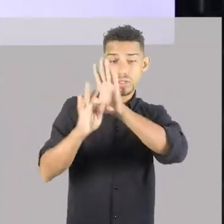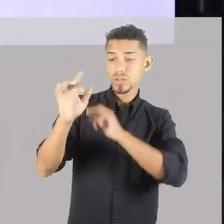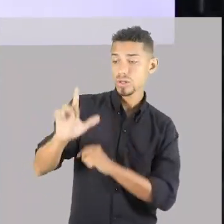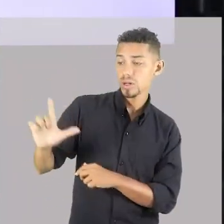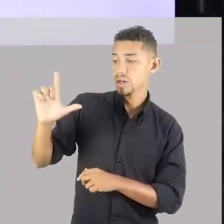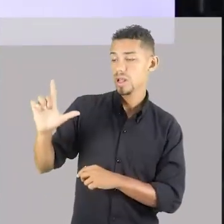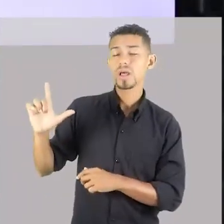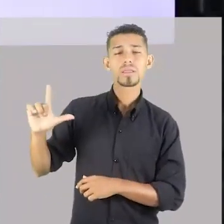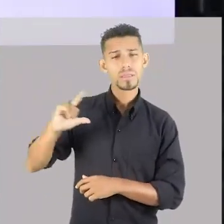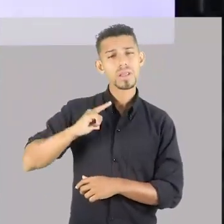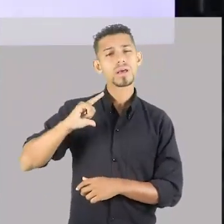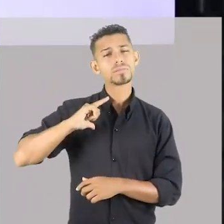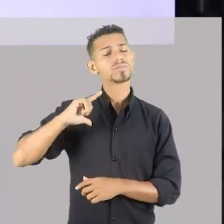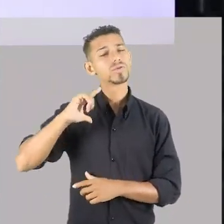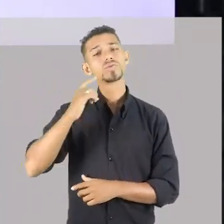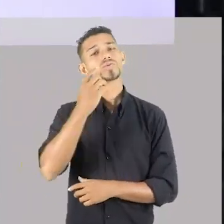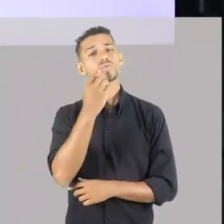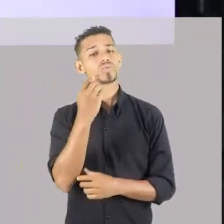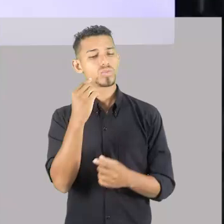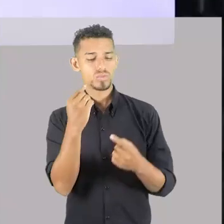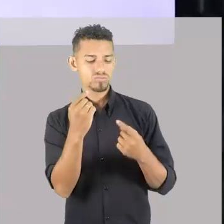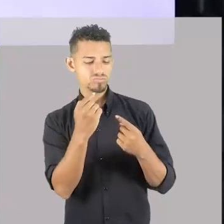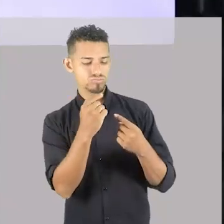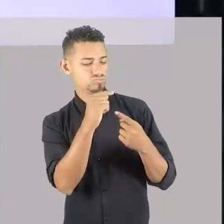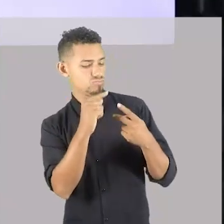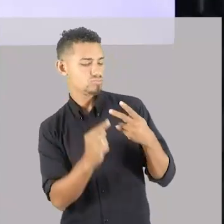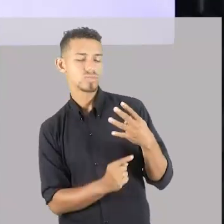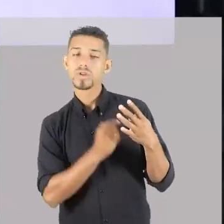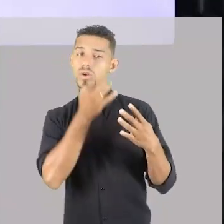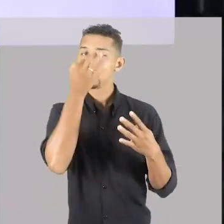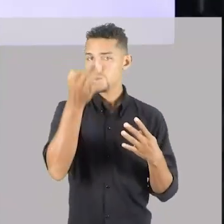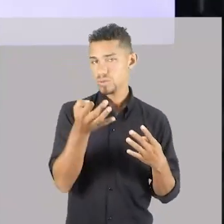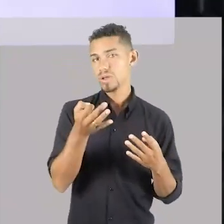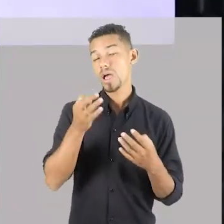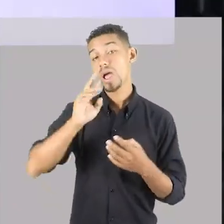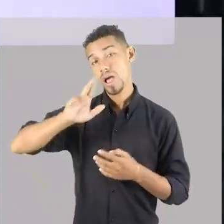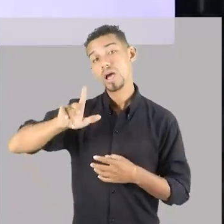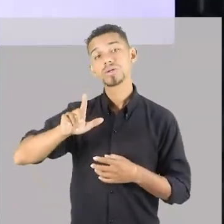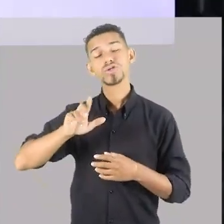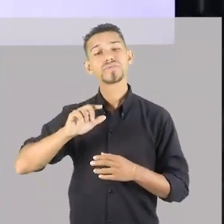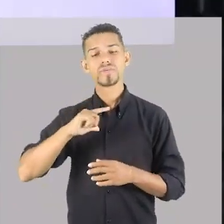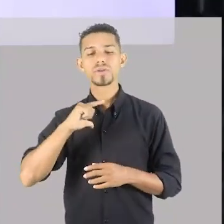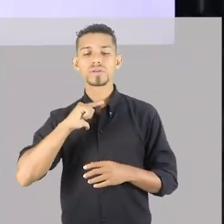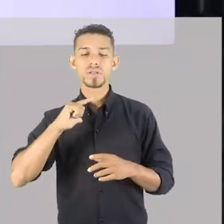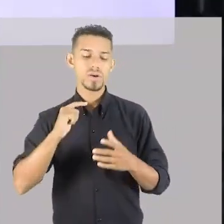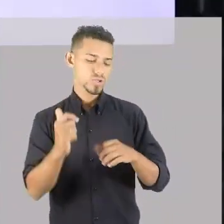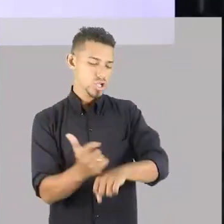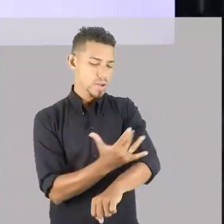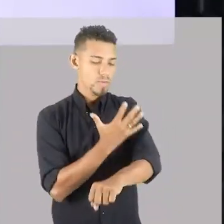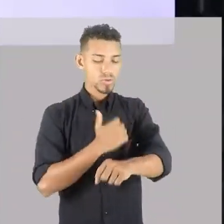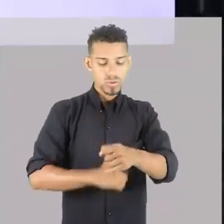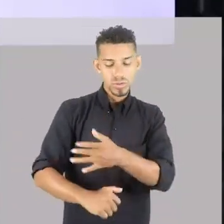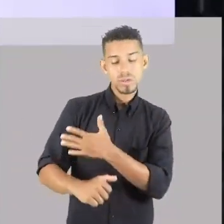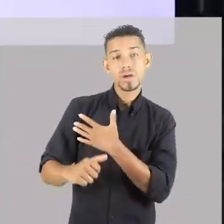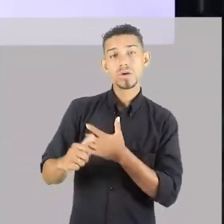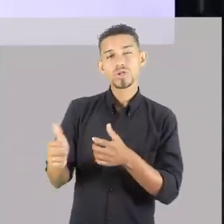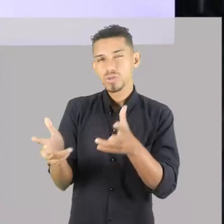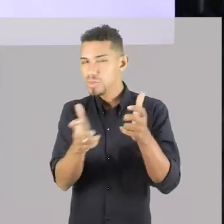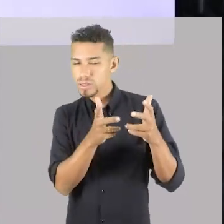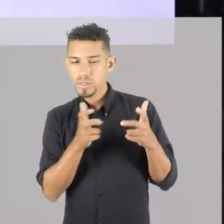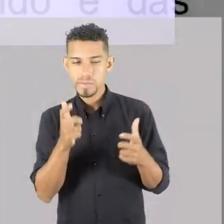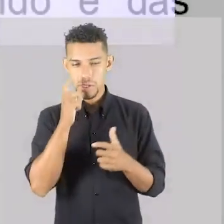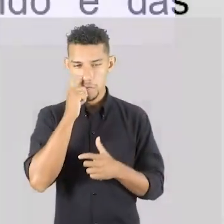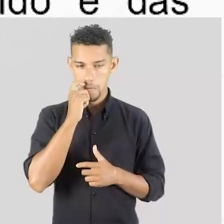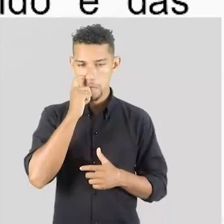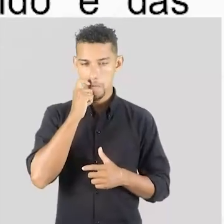é rico de subjetividade, certo? Isso é que dá realmente o diferencial em termos de emoções, em termos de